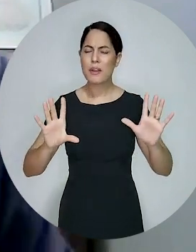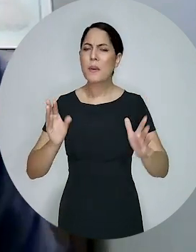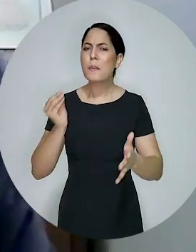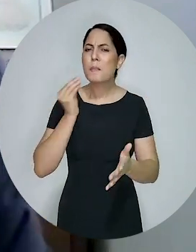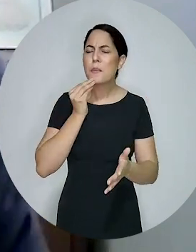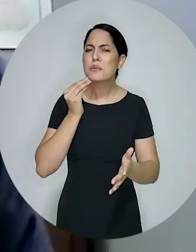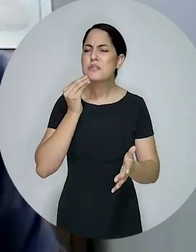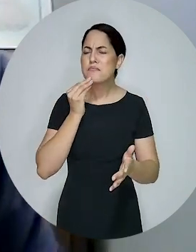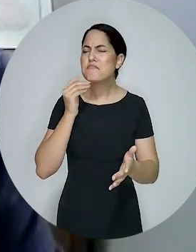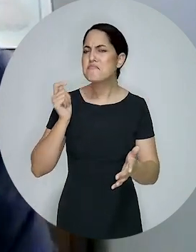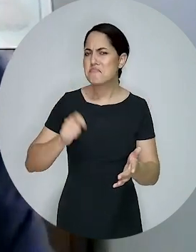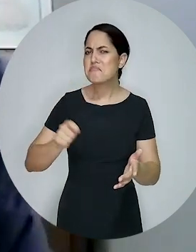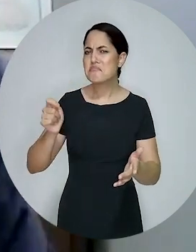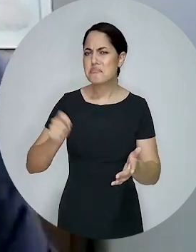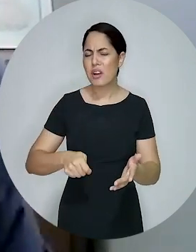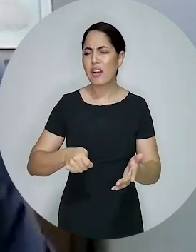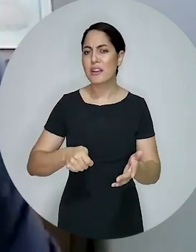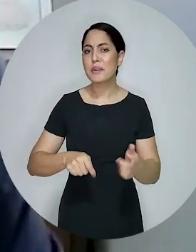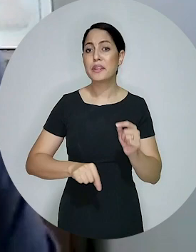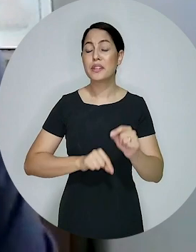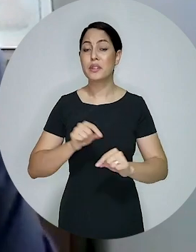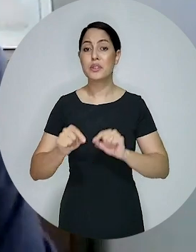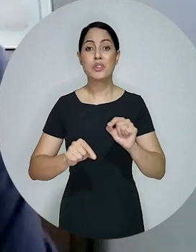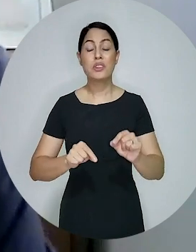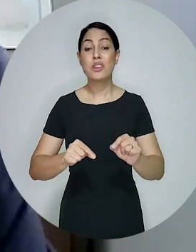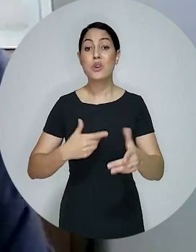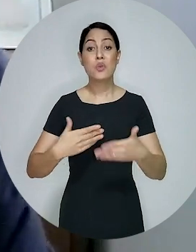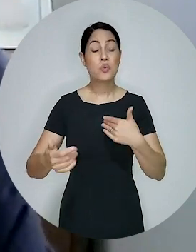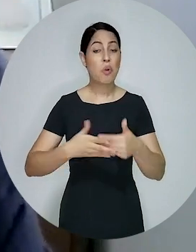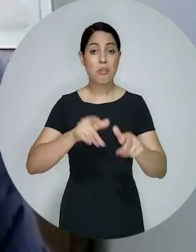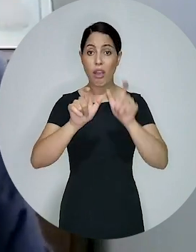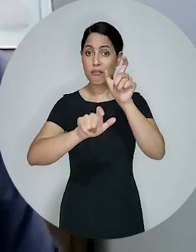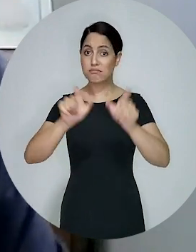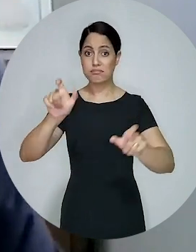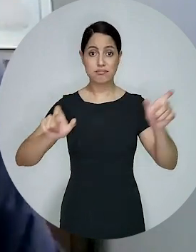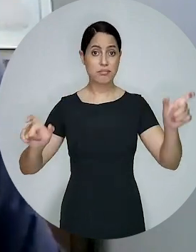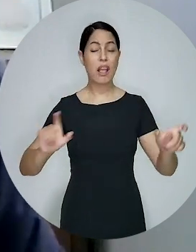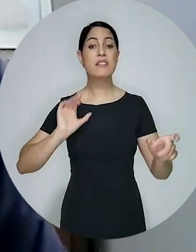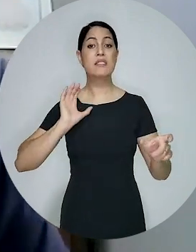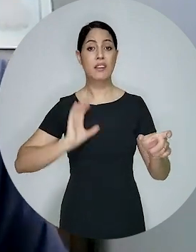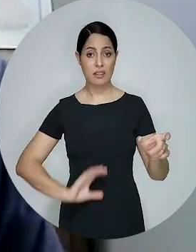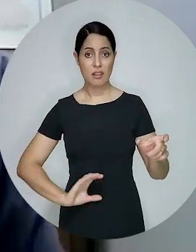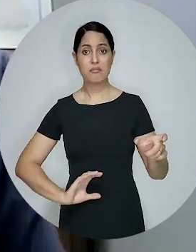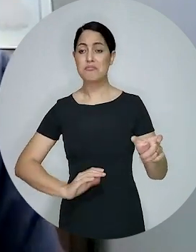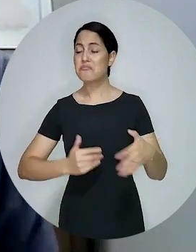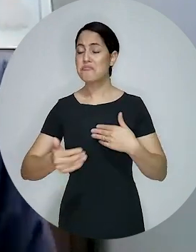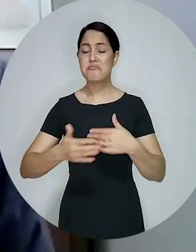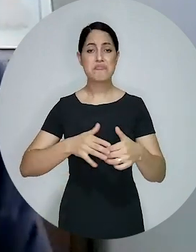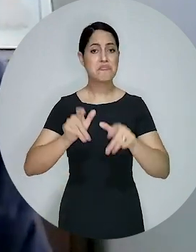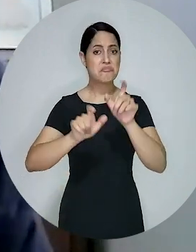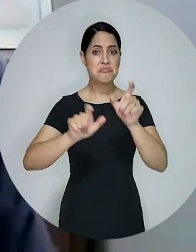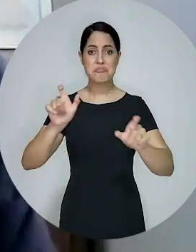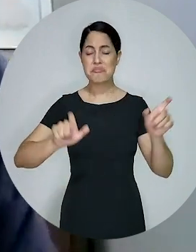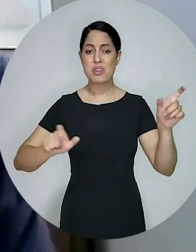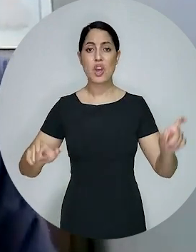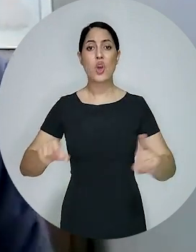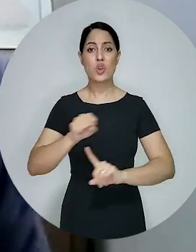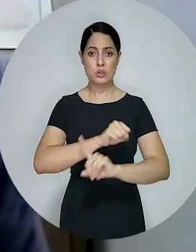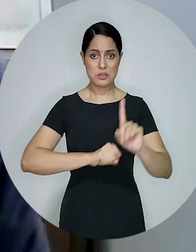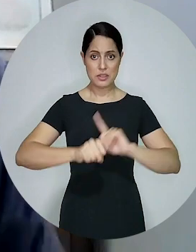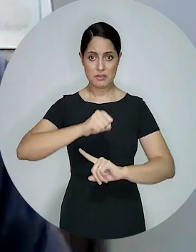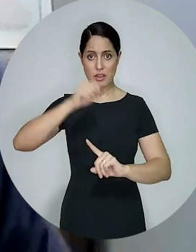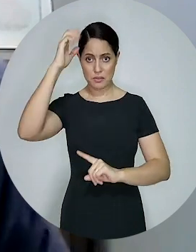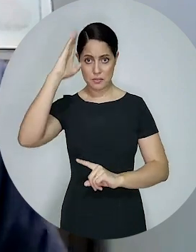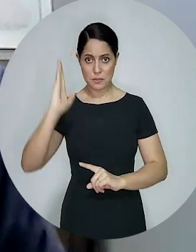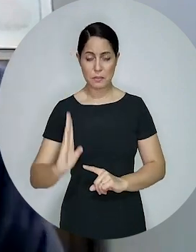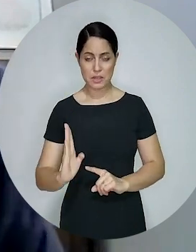pela possibilidade, pelo poder que todo e qualquer cidadão, toda e qualquer pessoa que integra